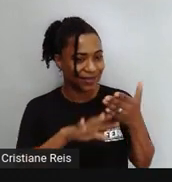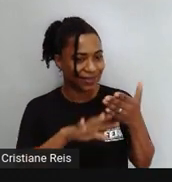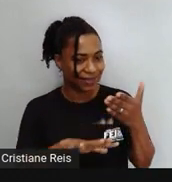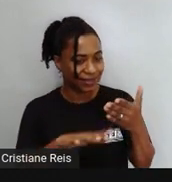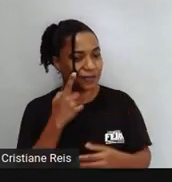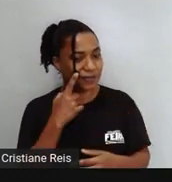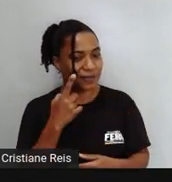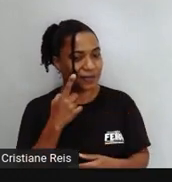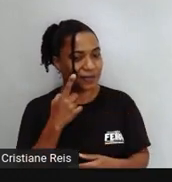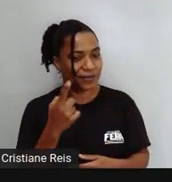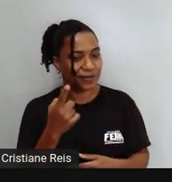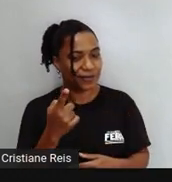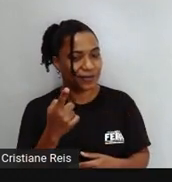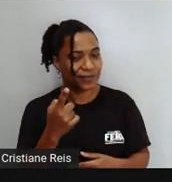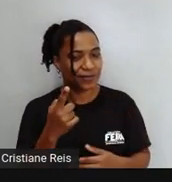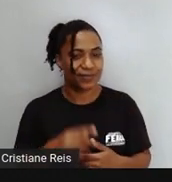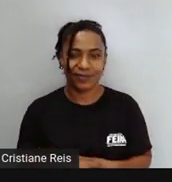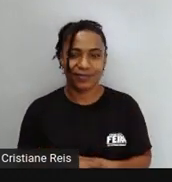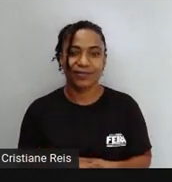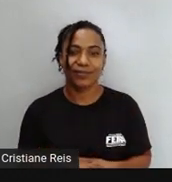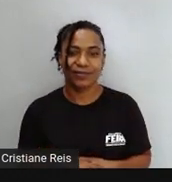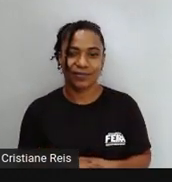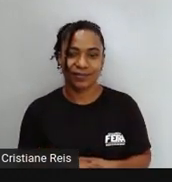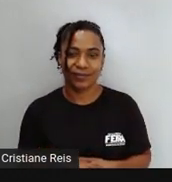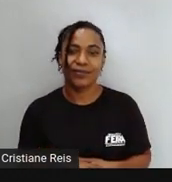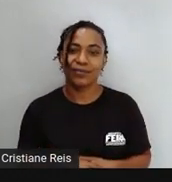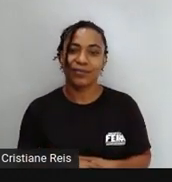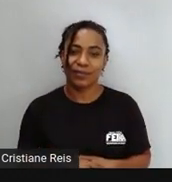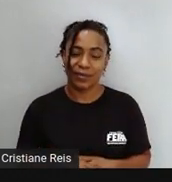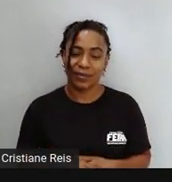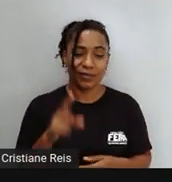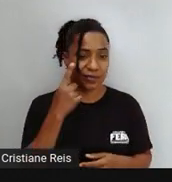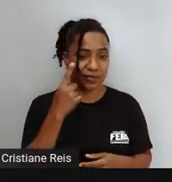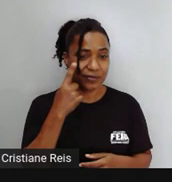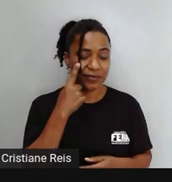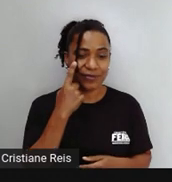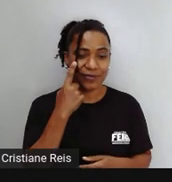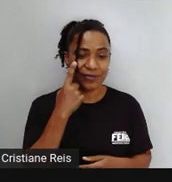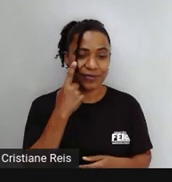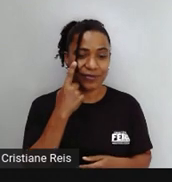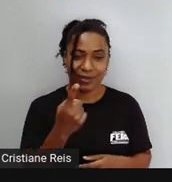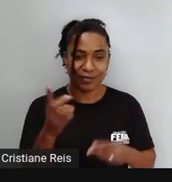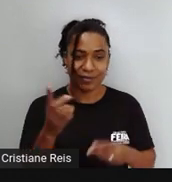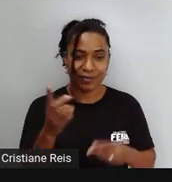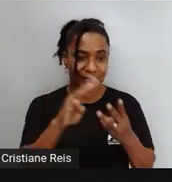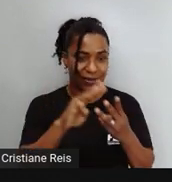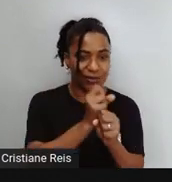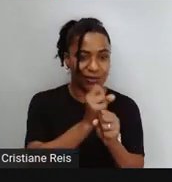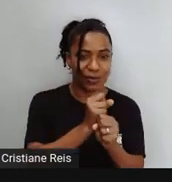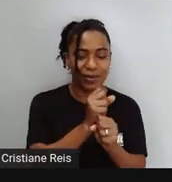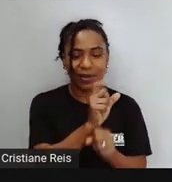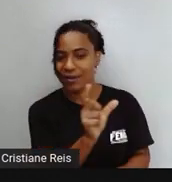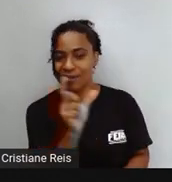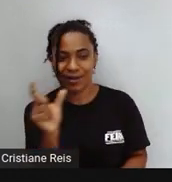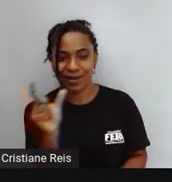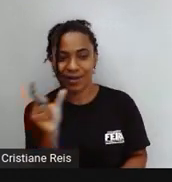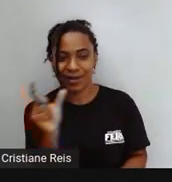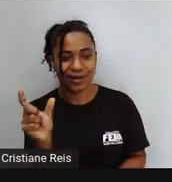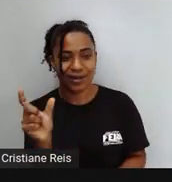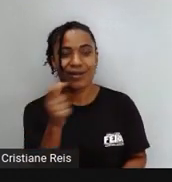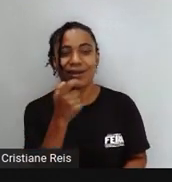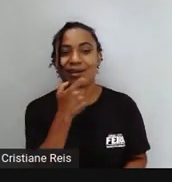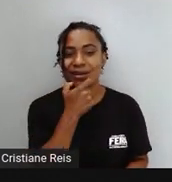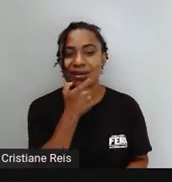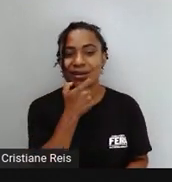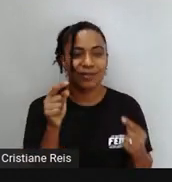a descrição por extenso de cada operação matemática com seus respectivos resultados. Ok? Nós